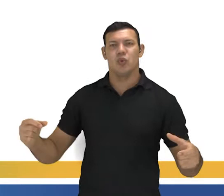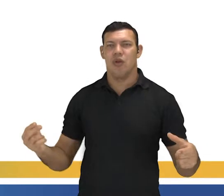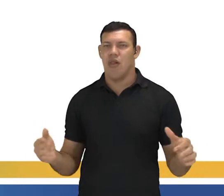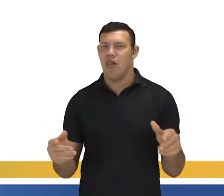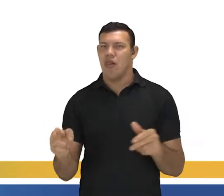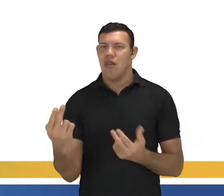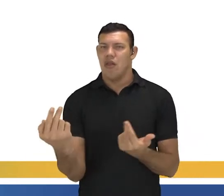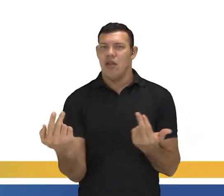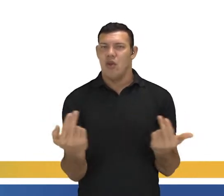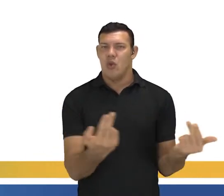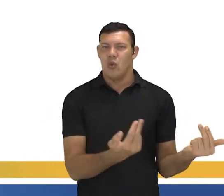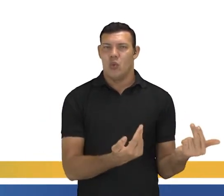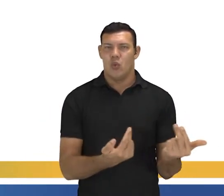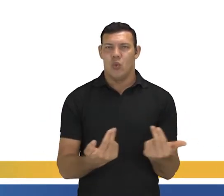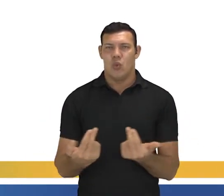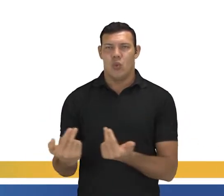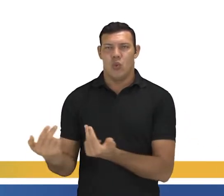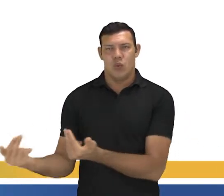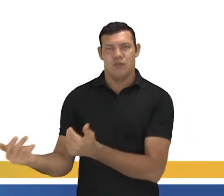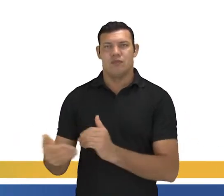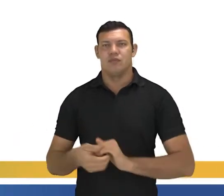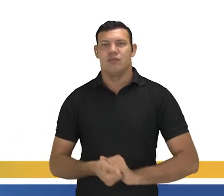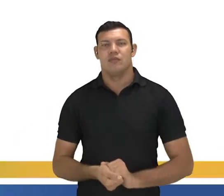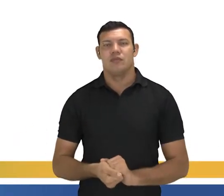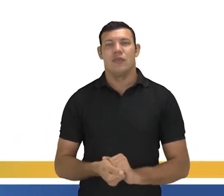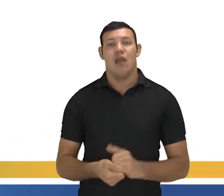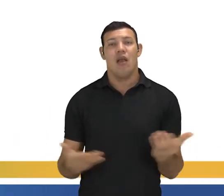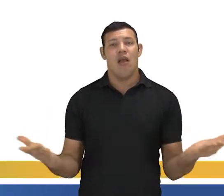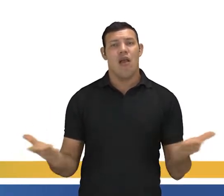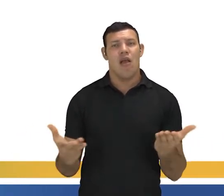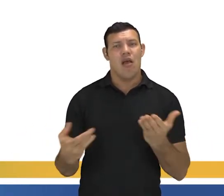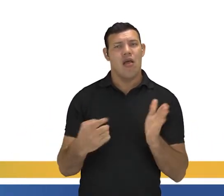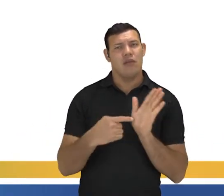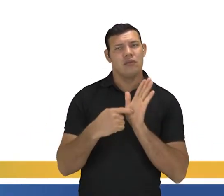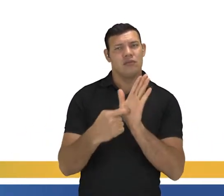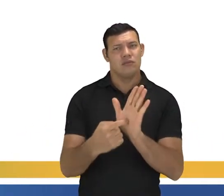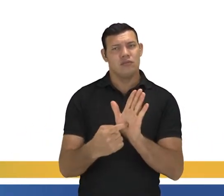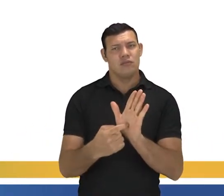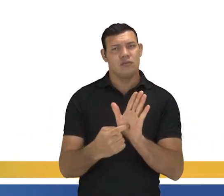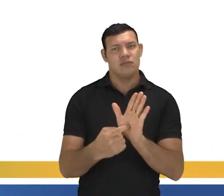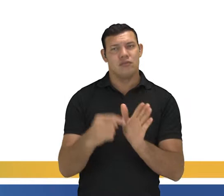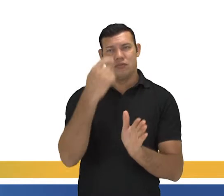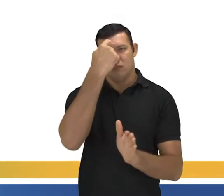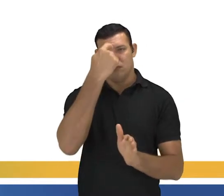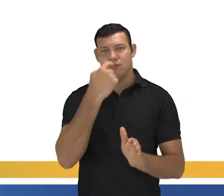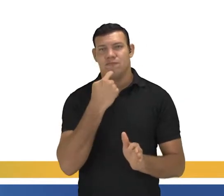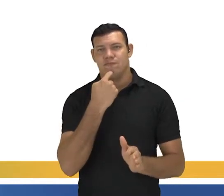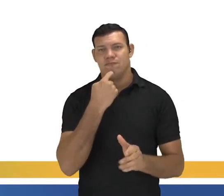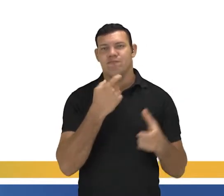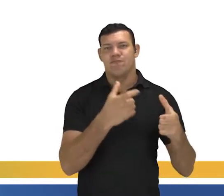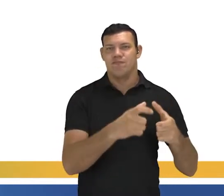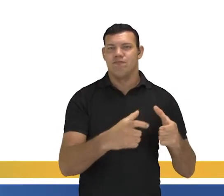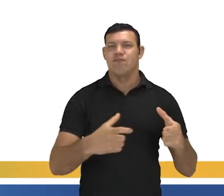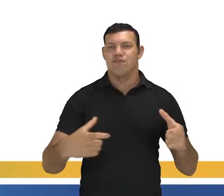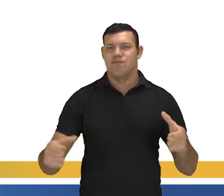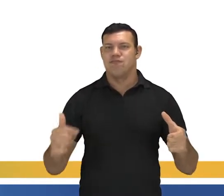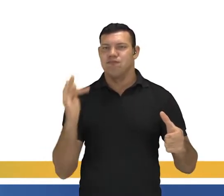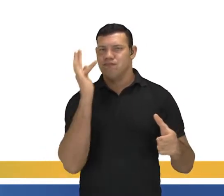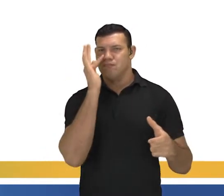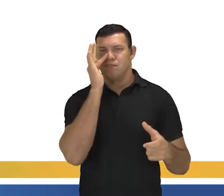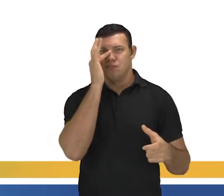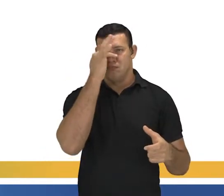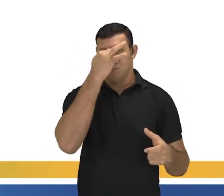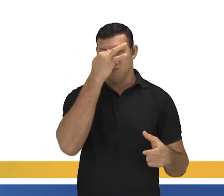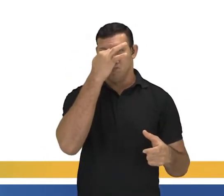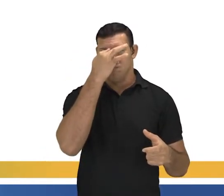valor. Então, nós vamos ver a partir de agora uma figura que vai colocar a associação de 3 resistores e nós vamos ver